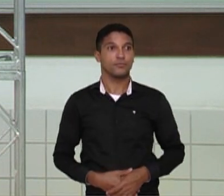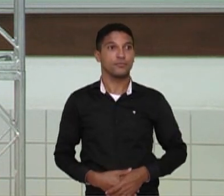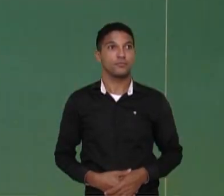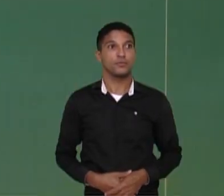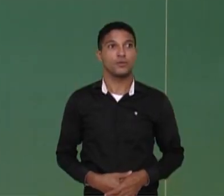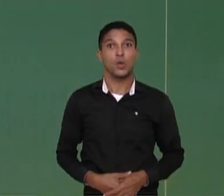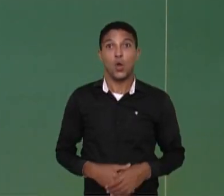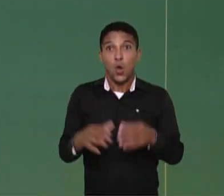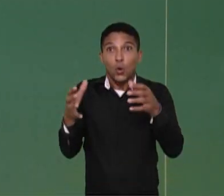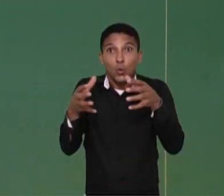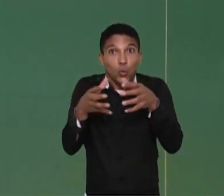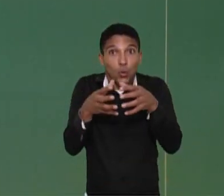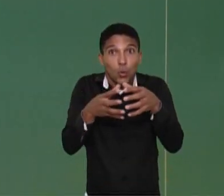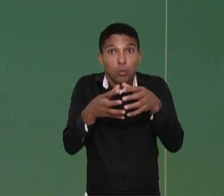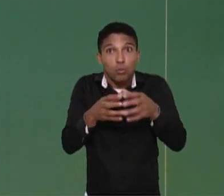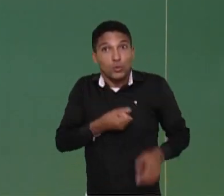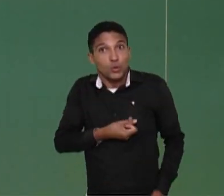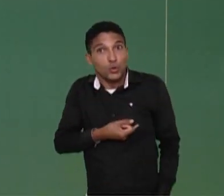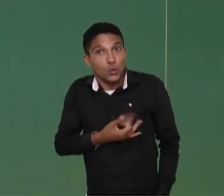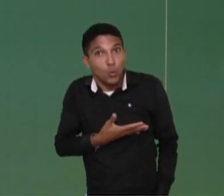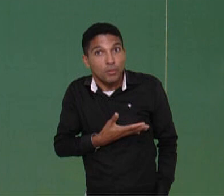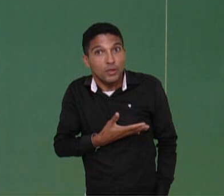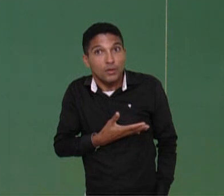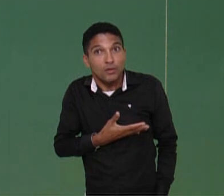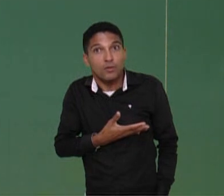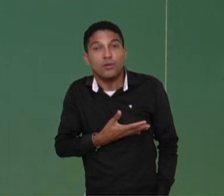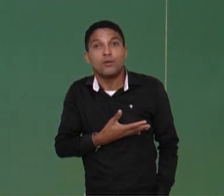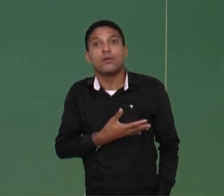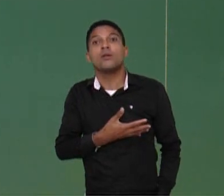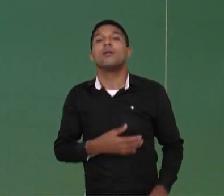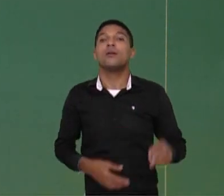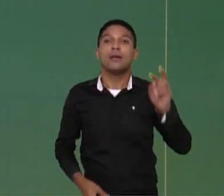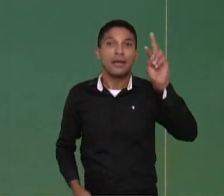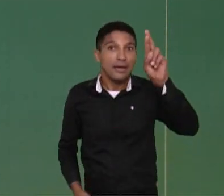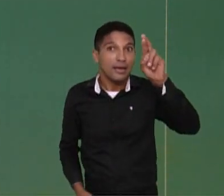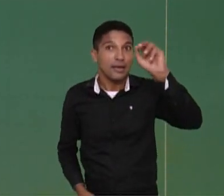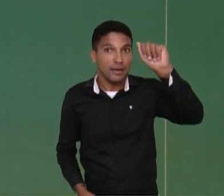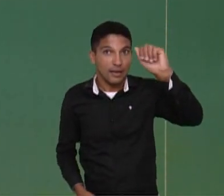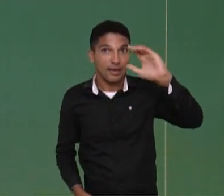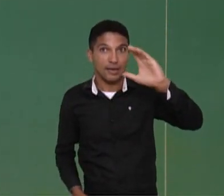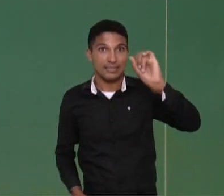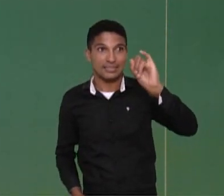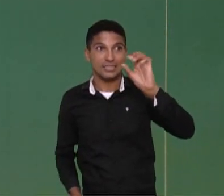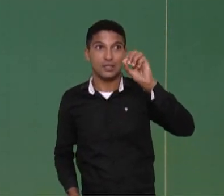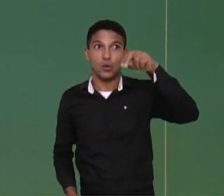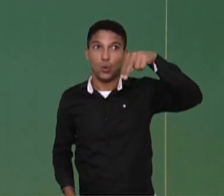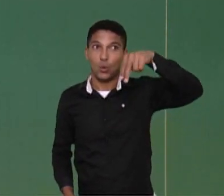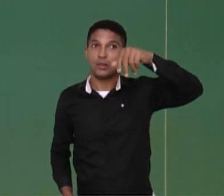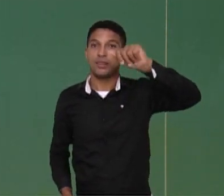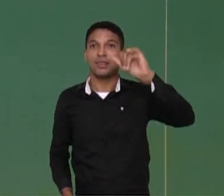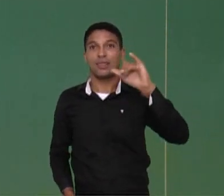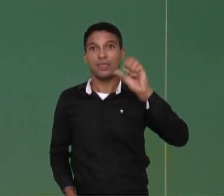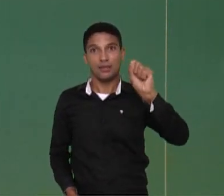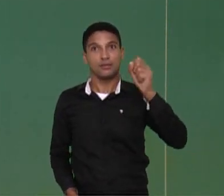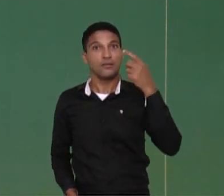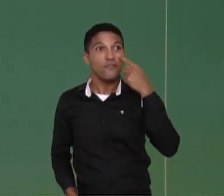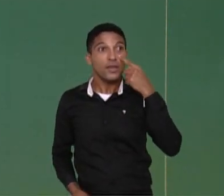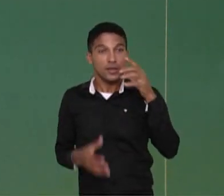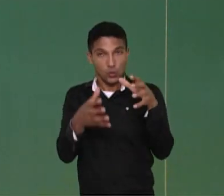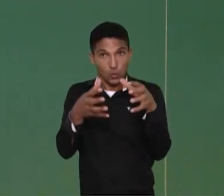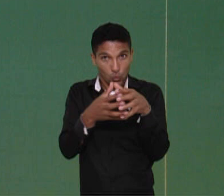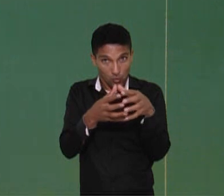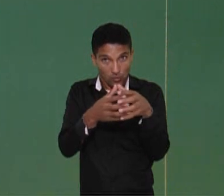No conjunto dos números racionais, ok? Então, essa aqui é a regrinha do jogo, tá